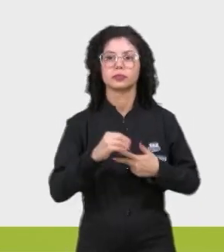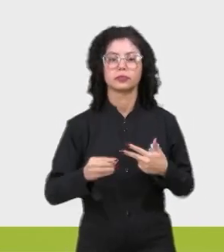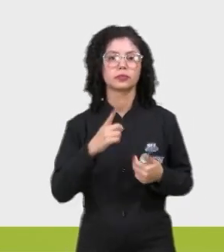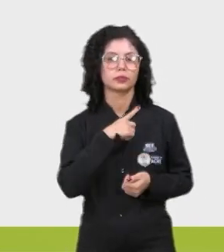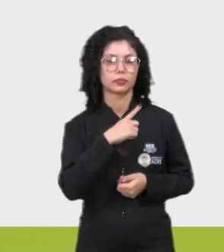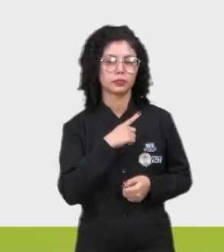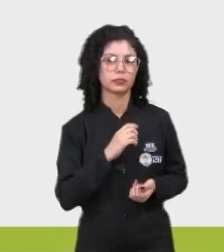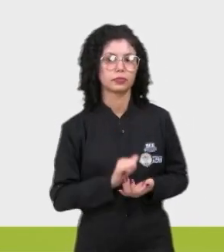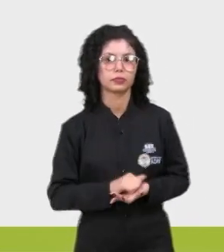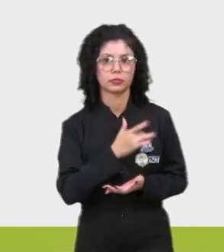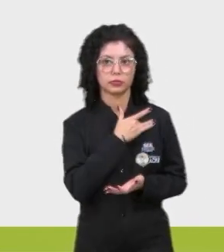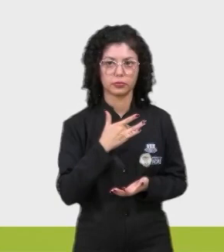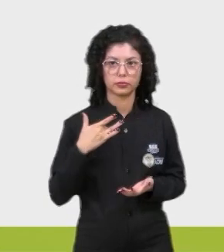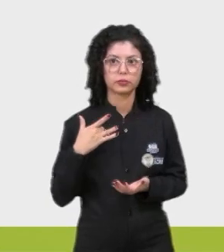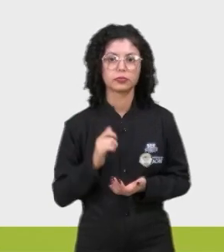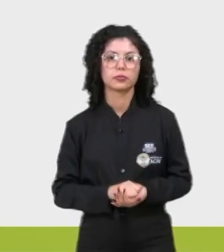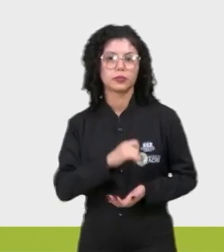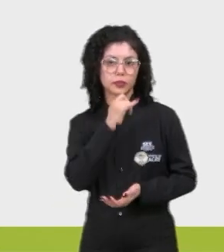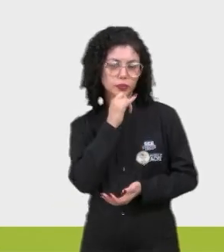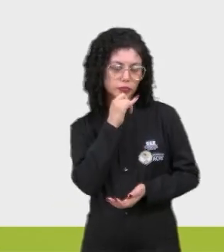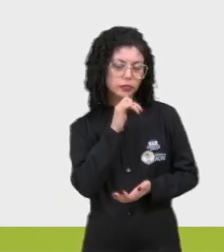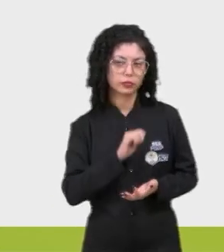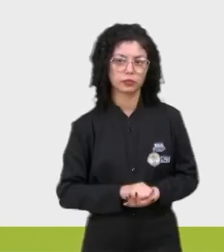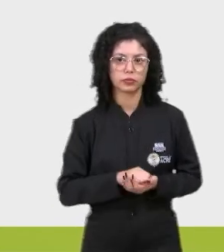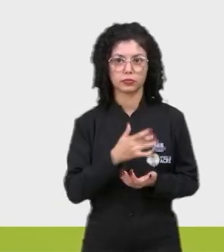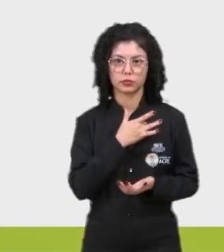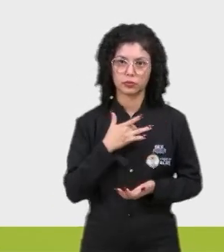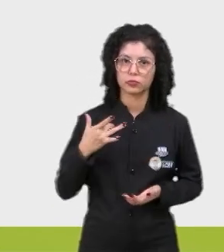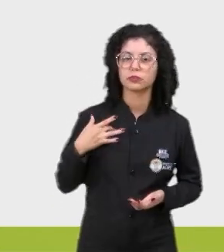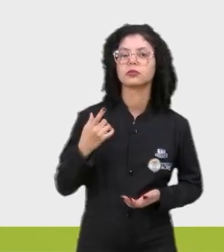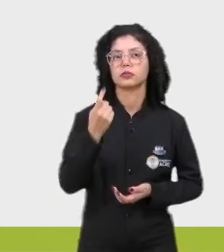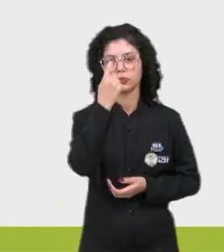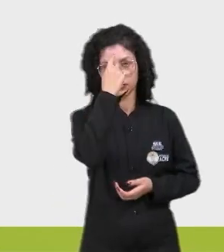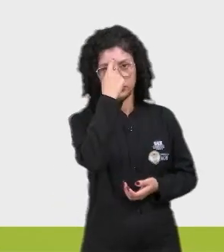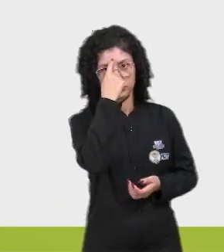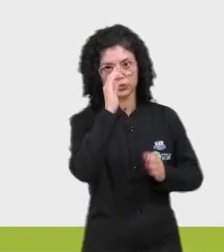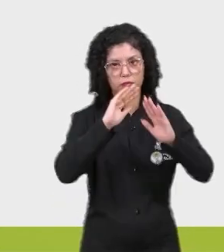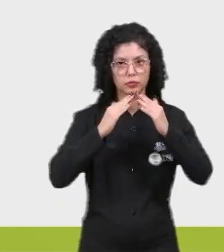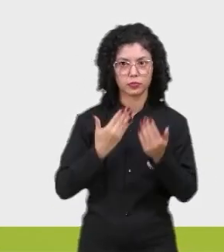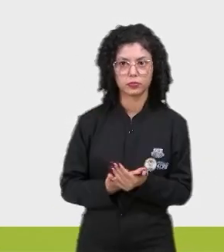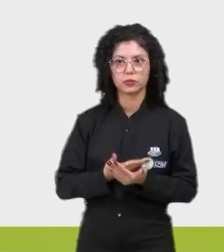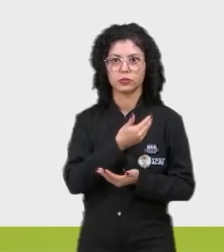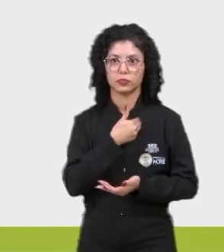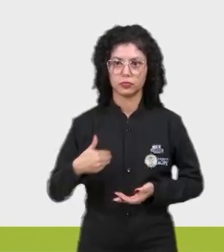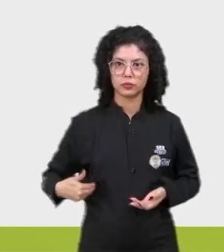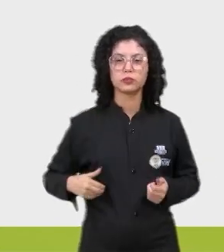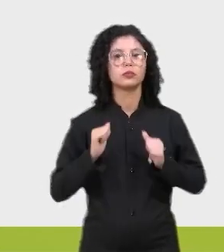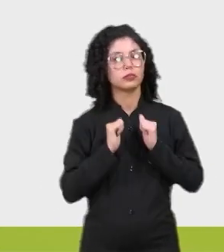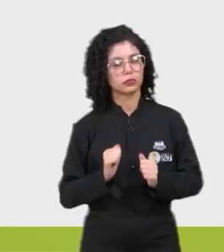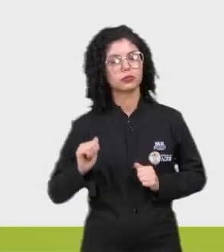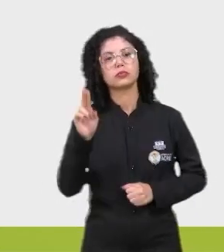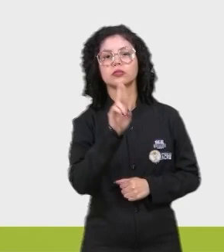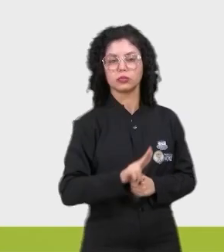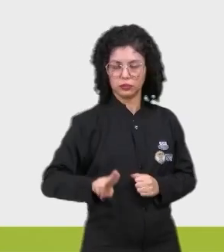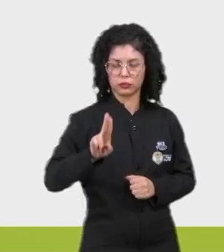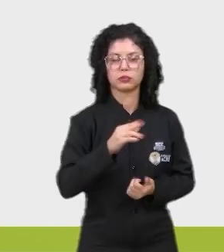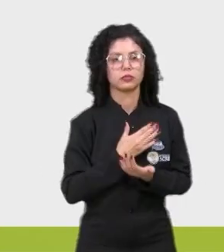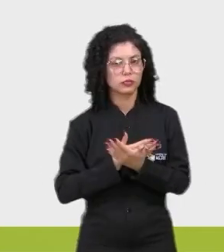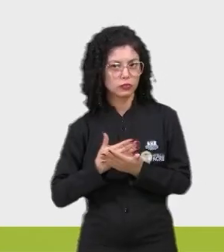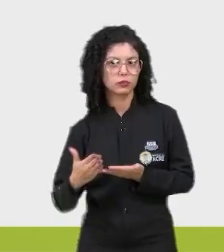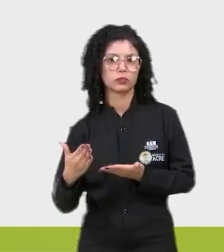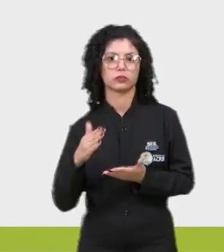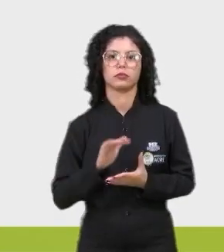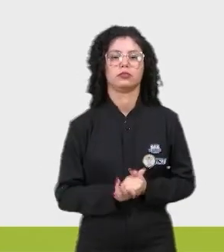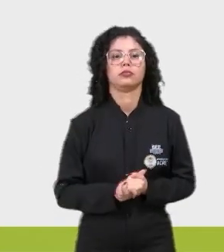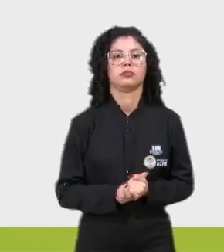cai sobre o eixo saúde. Por exemplo, a saúde mental nas escolas públicas. Então, você poderia iniciar ali